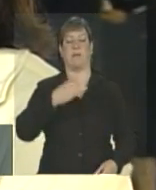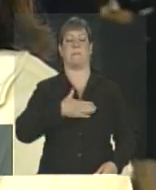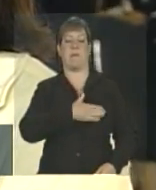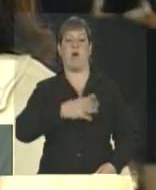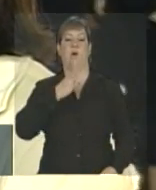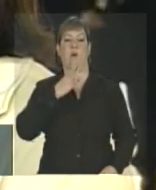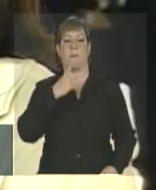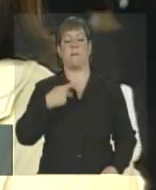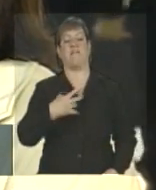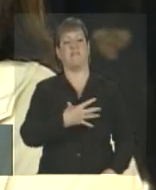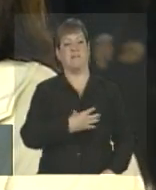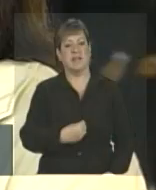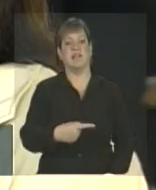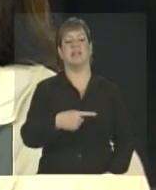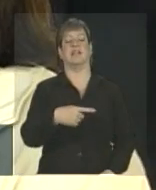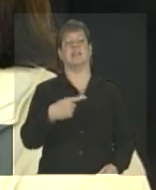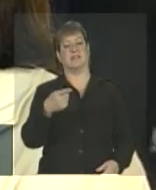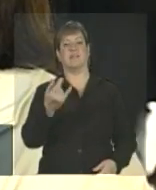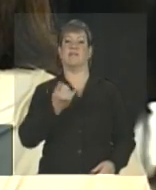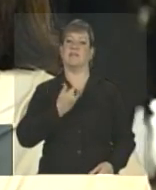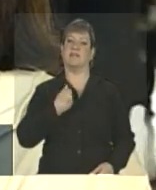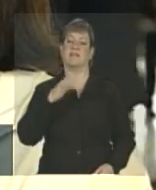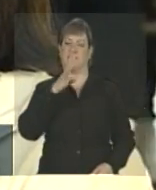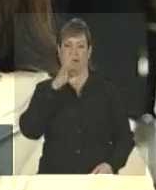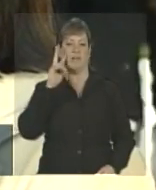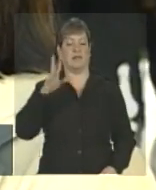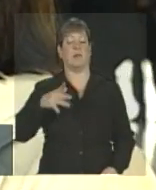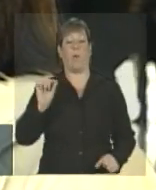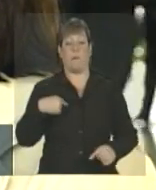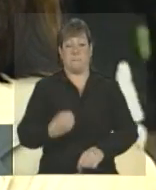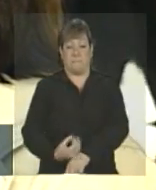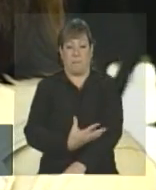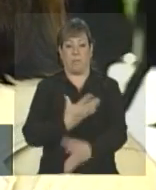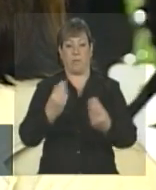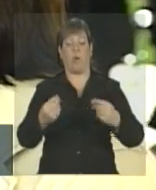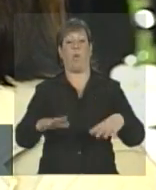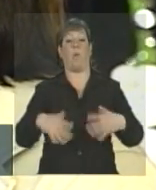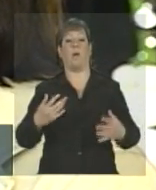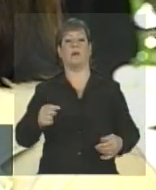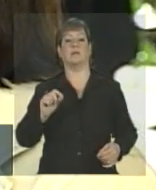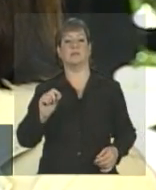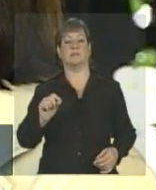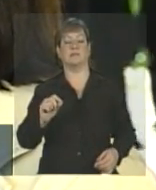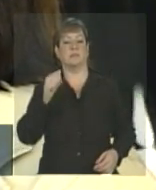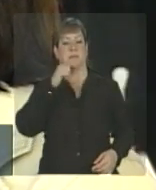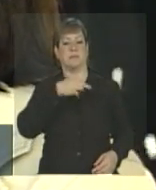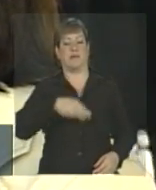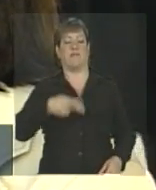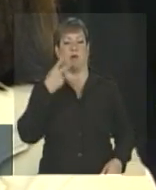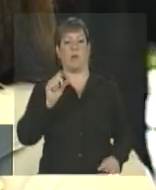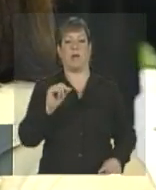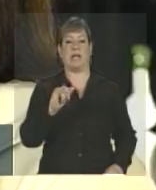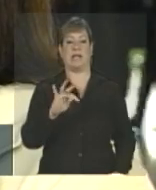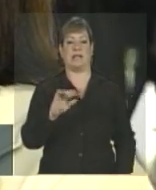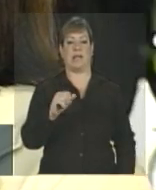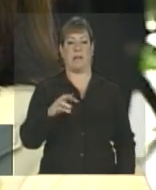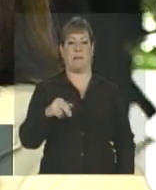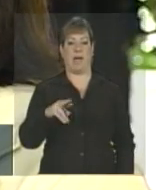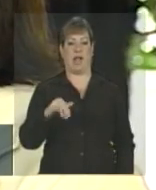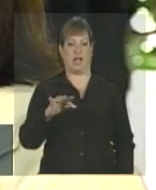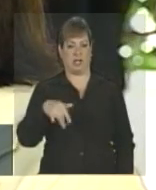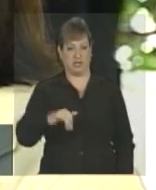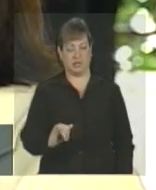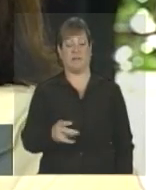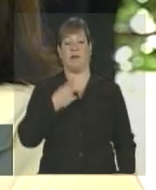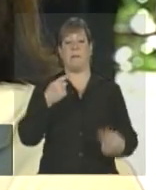conhecê-la. E o que mais me emocionou mesmo foi quando a ministra disse que o Itamaraty precisa de